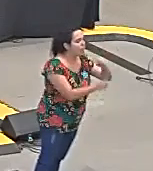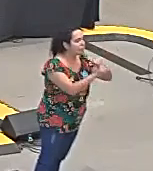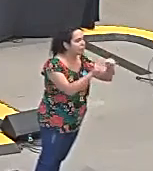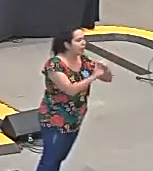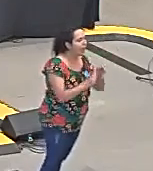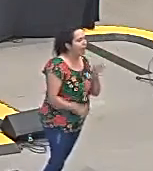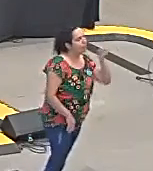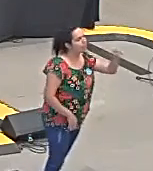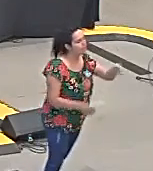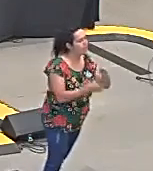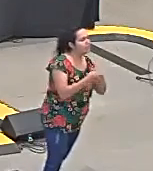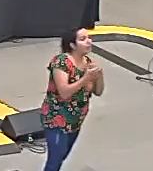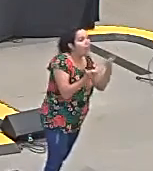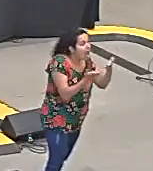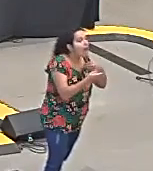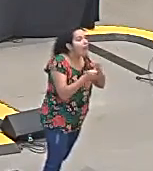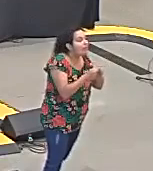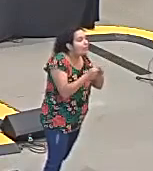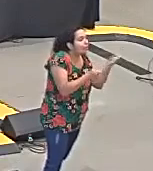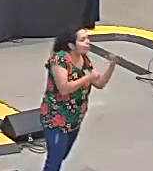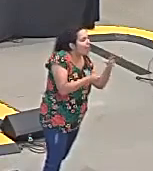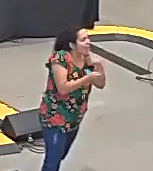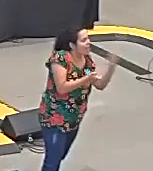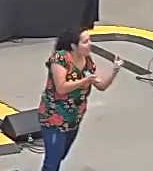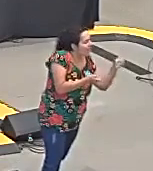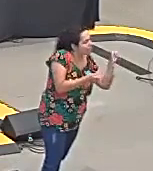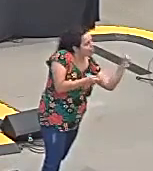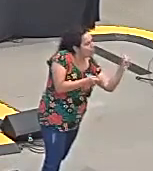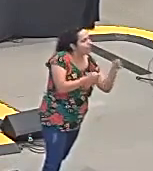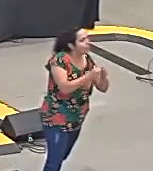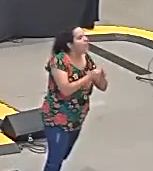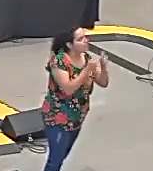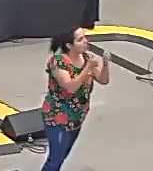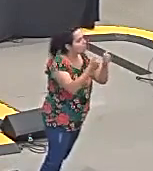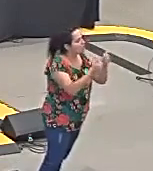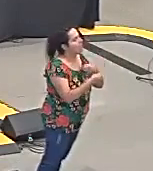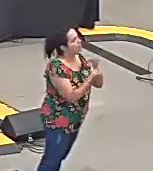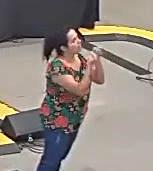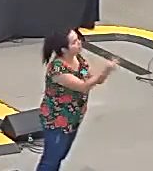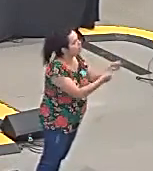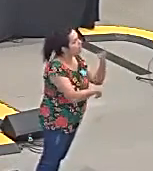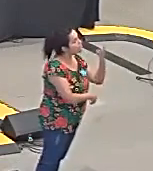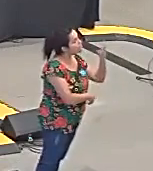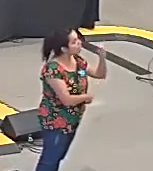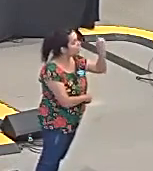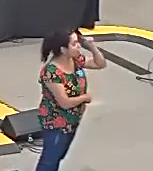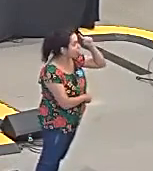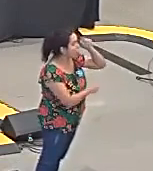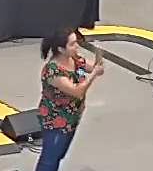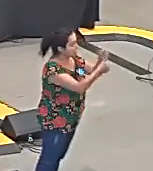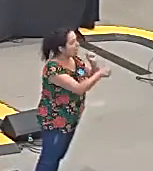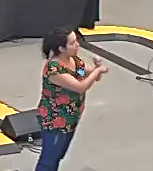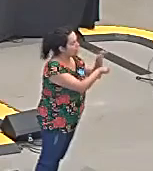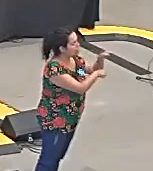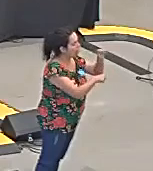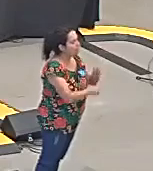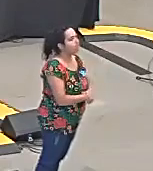cidades têm uma enorme barreira de locomoção. Se eles querem uma nova